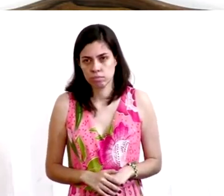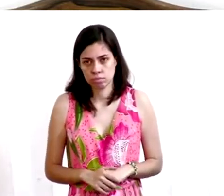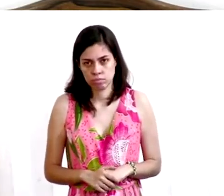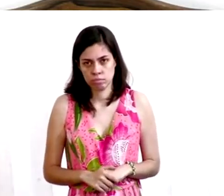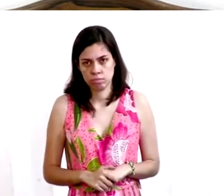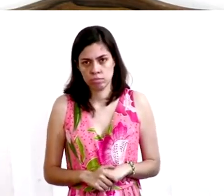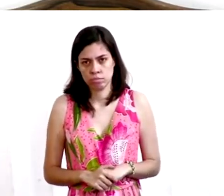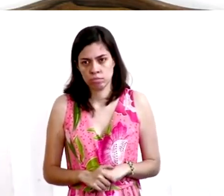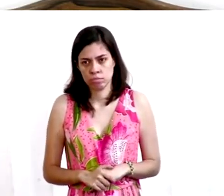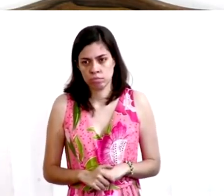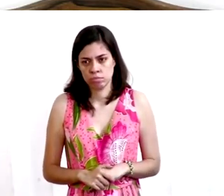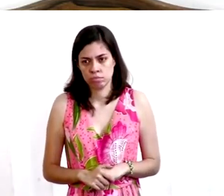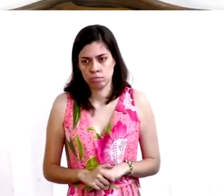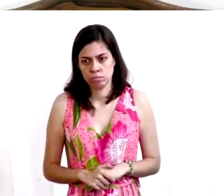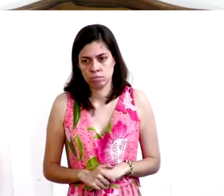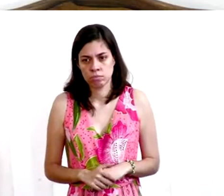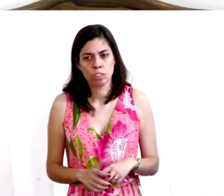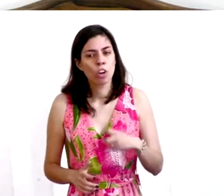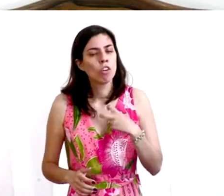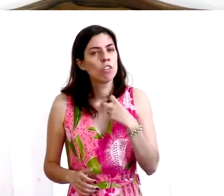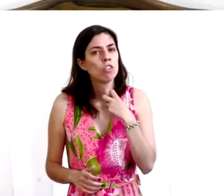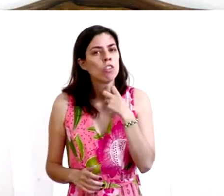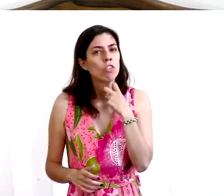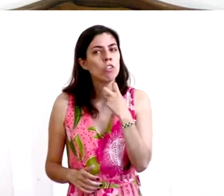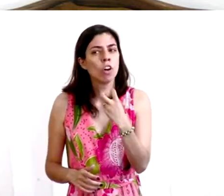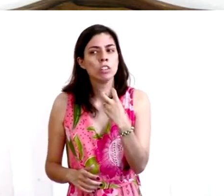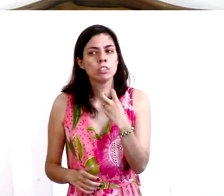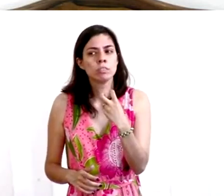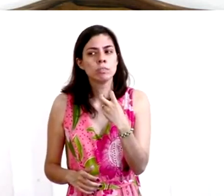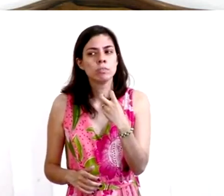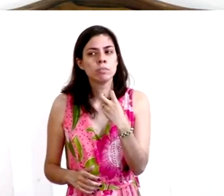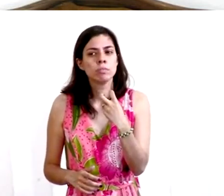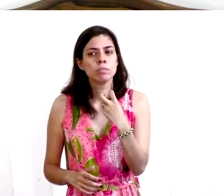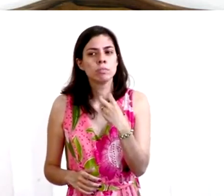ecoou. Essa é a voz da criação.